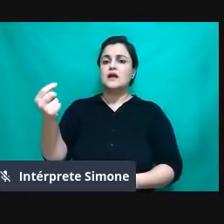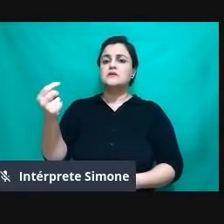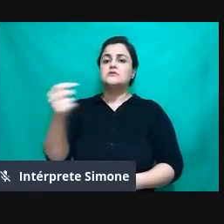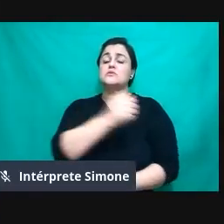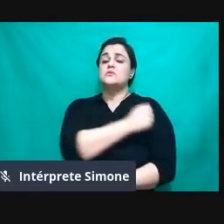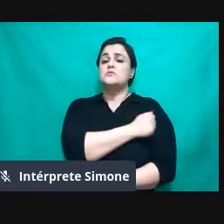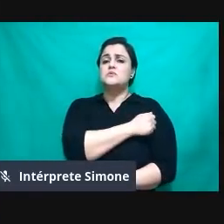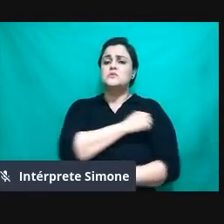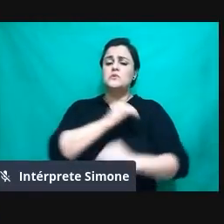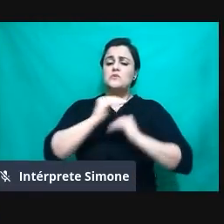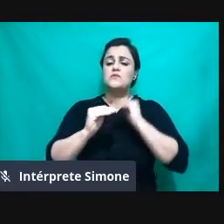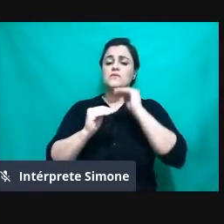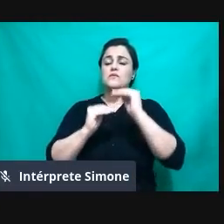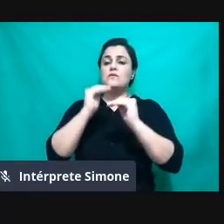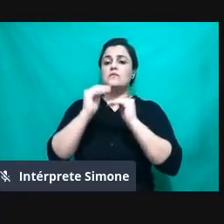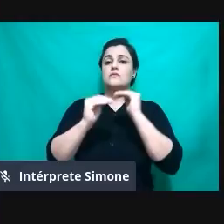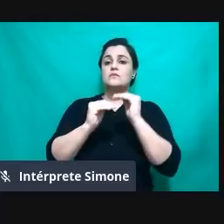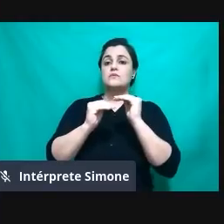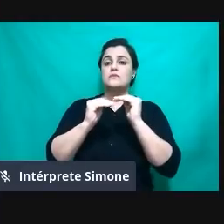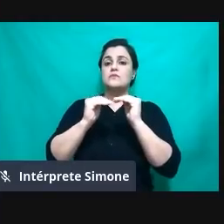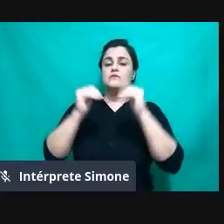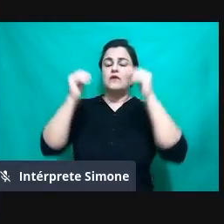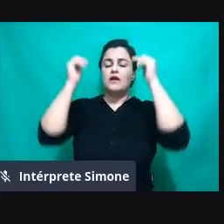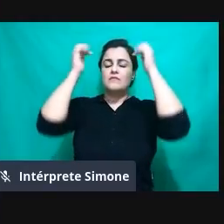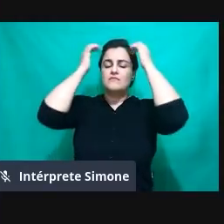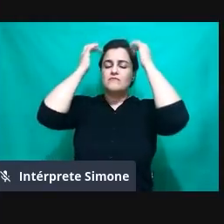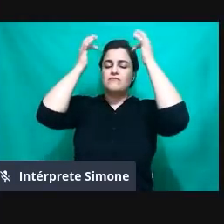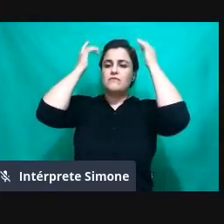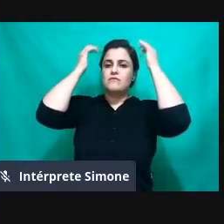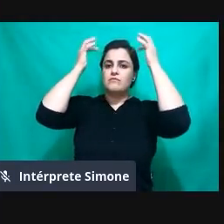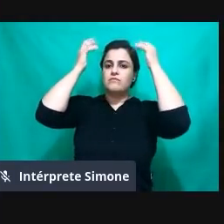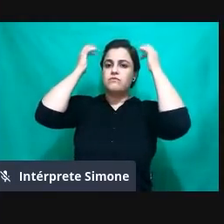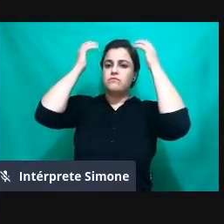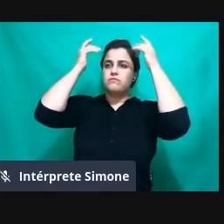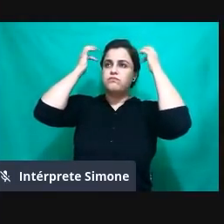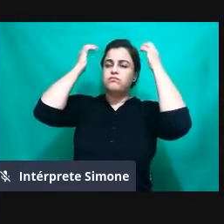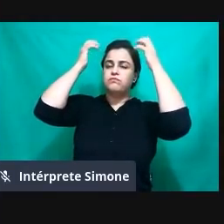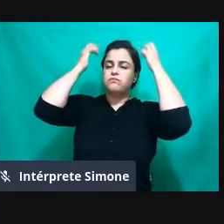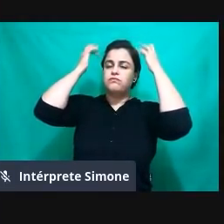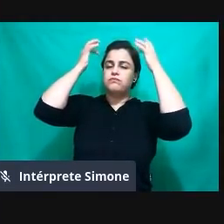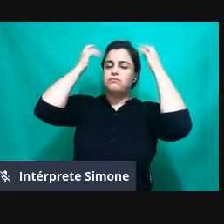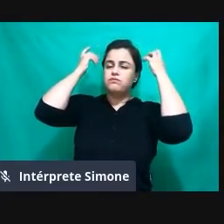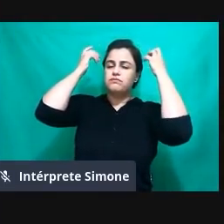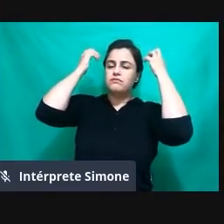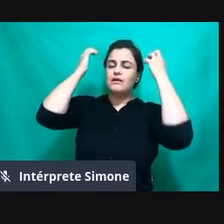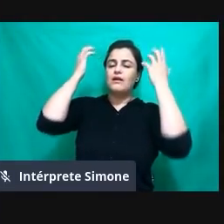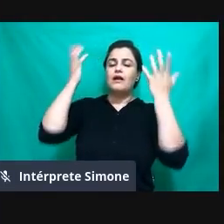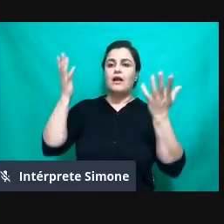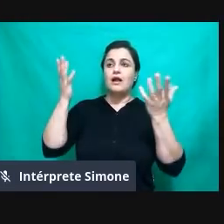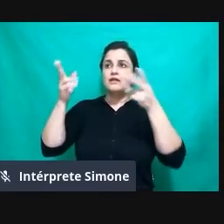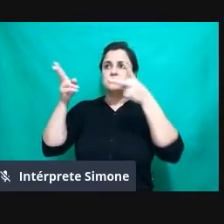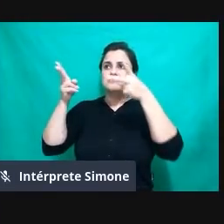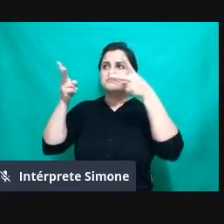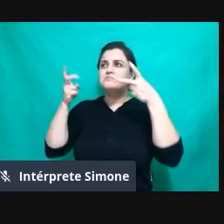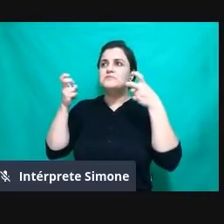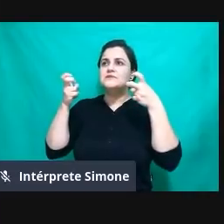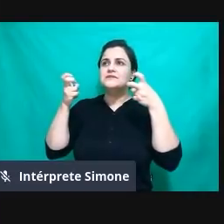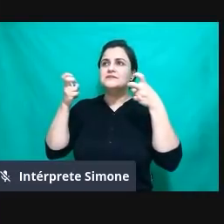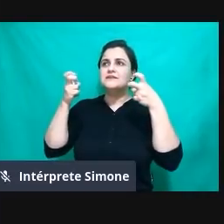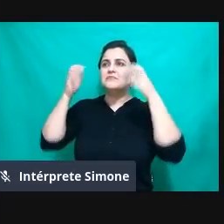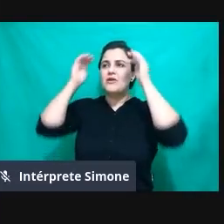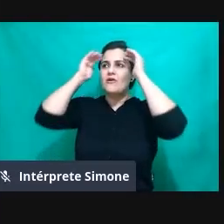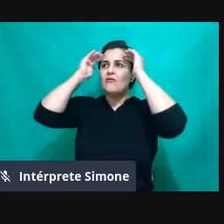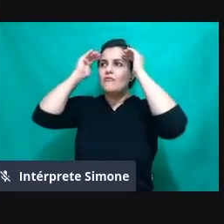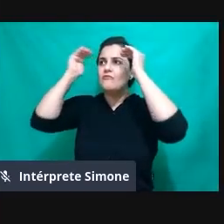construindo esse pensamento. E ele prestou atenção, aquele aluno que já teve essa formação lá no primeiro ano, da sequenciação,